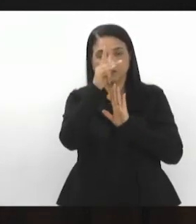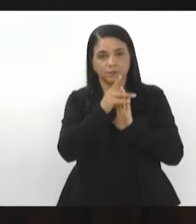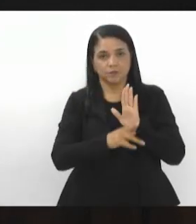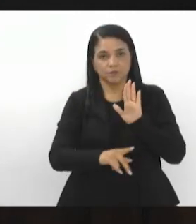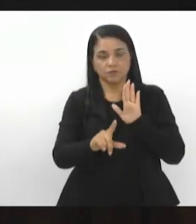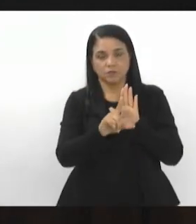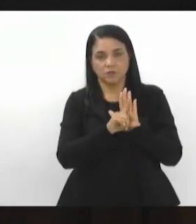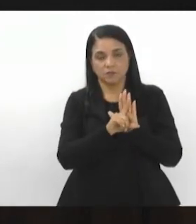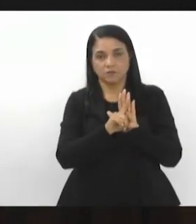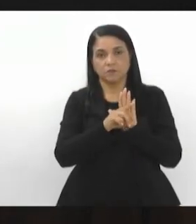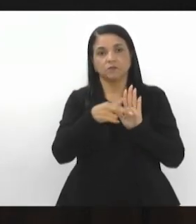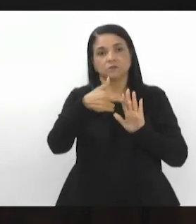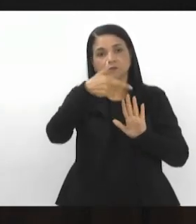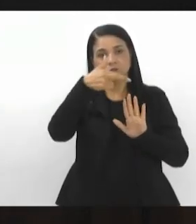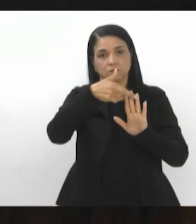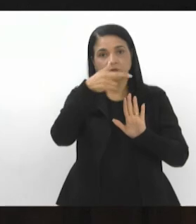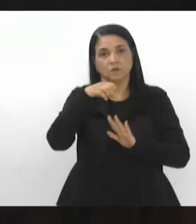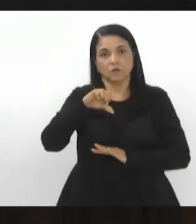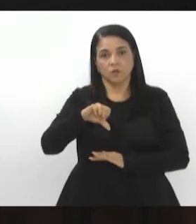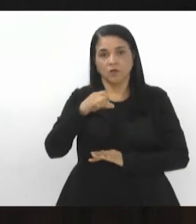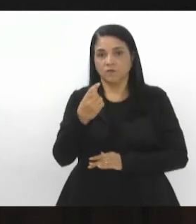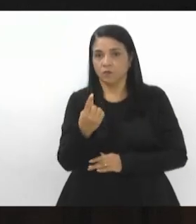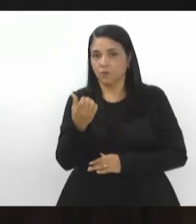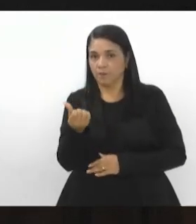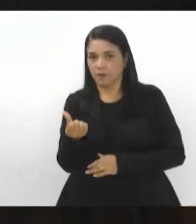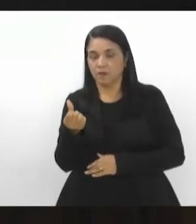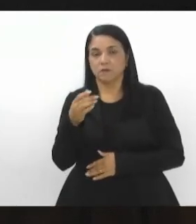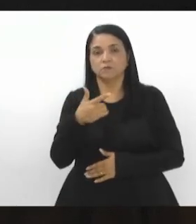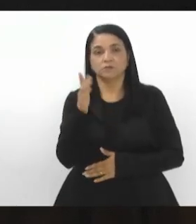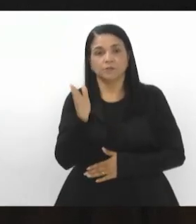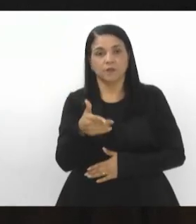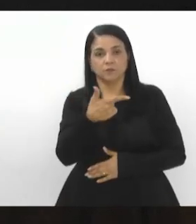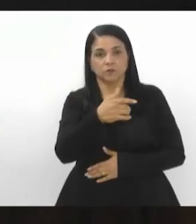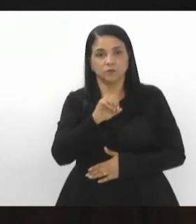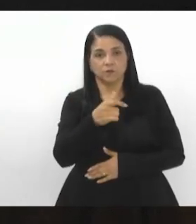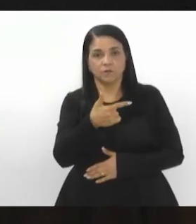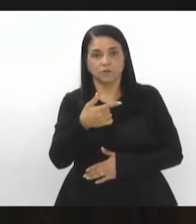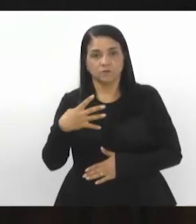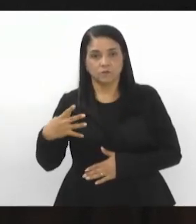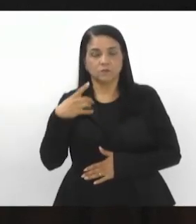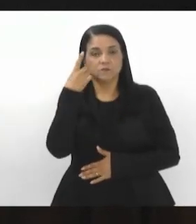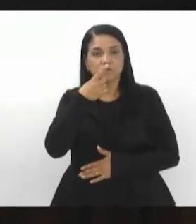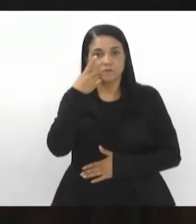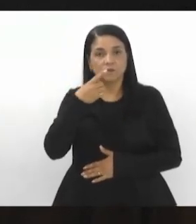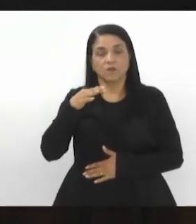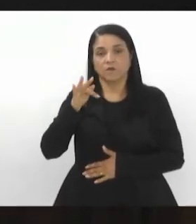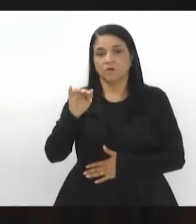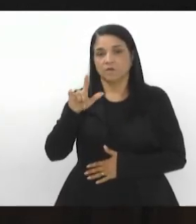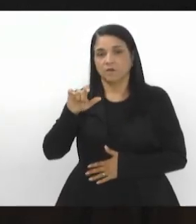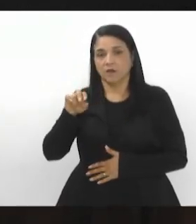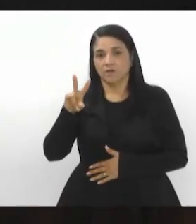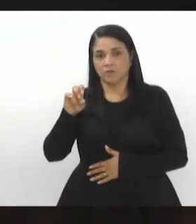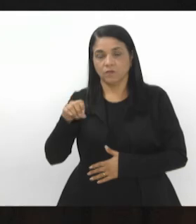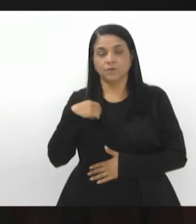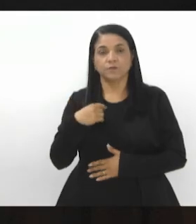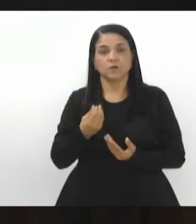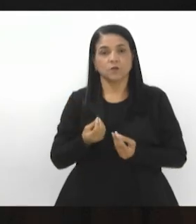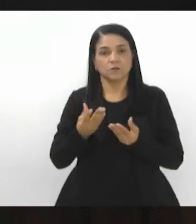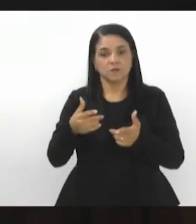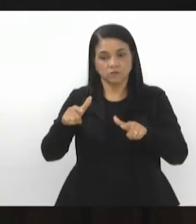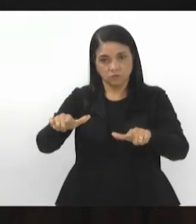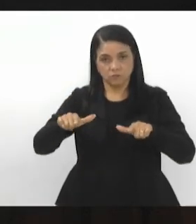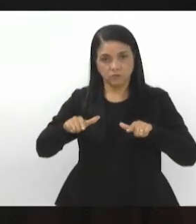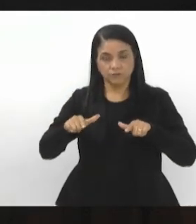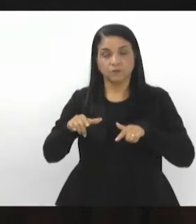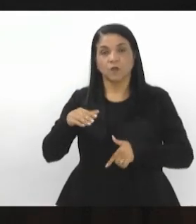Anuncio o projeto de resolução número 916 de 2024, de autoria do deputado Flávio Serafini, que concede o diploma